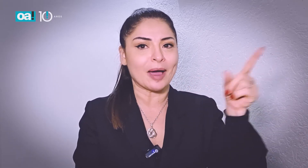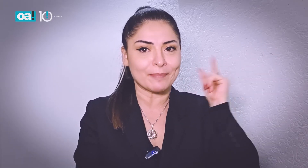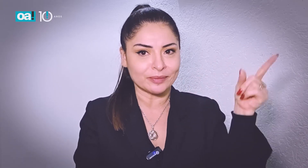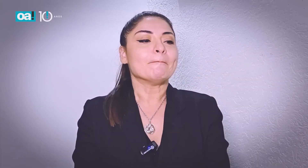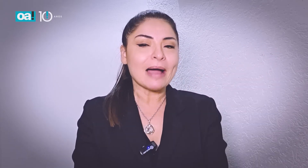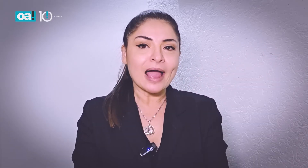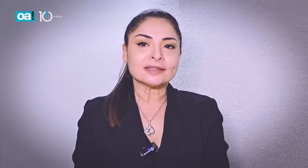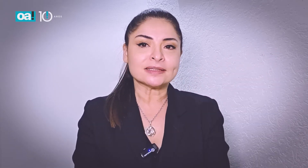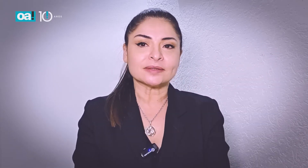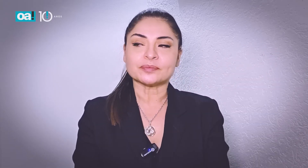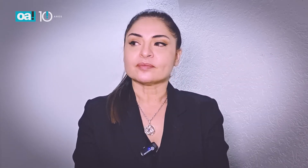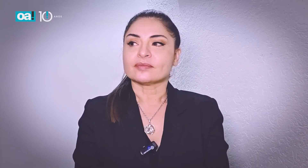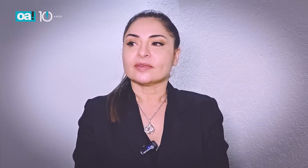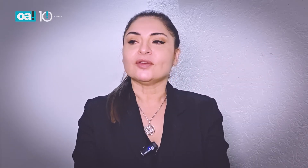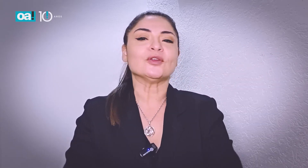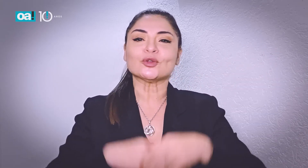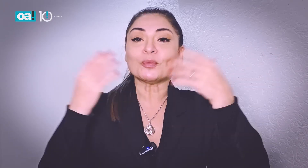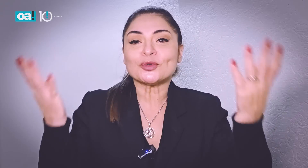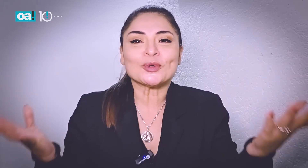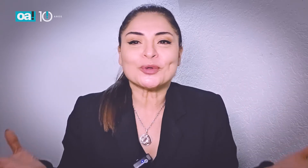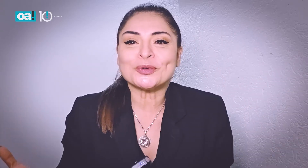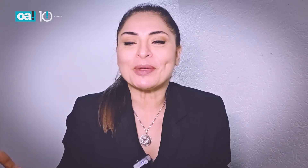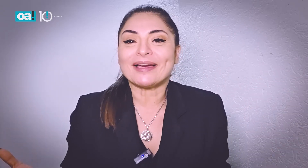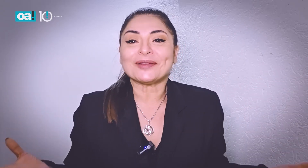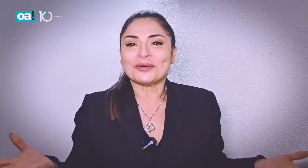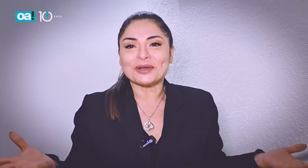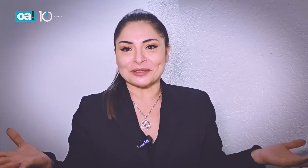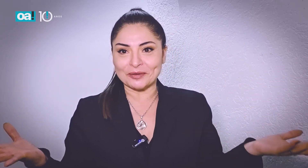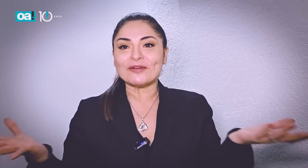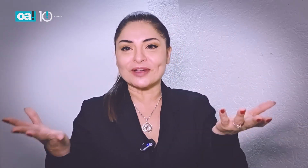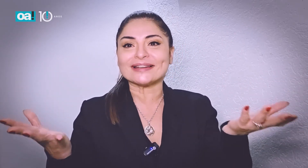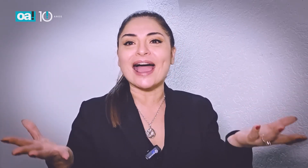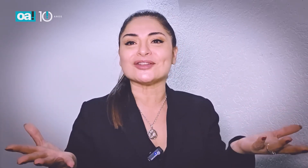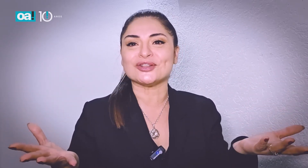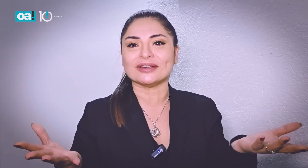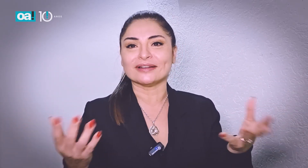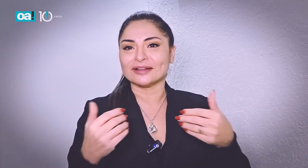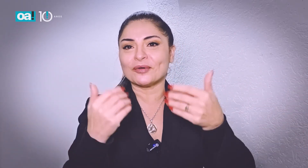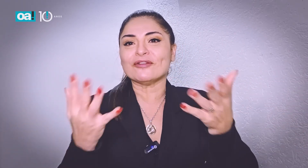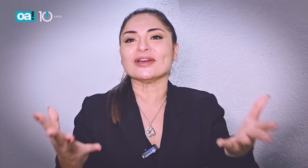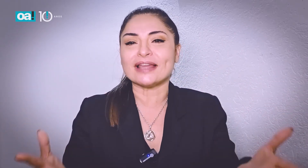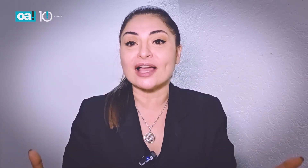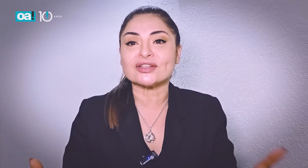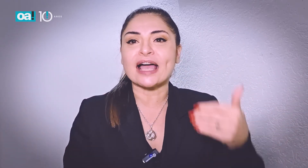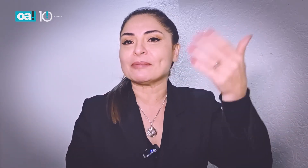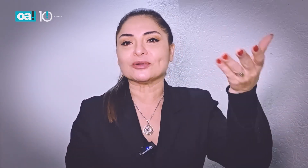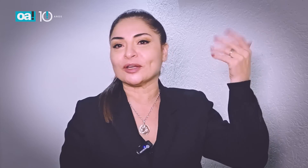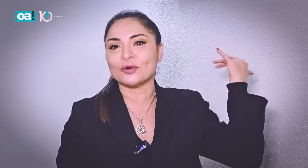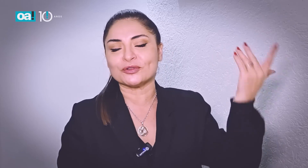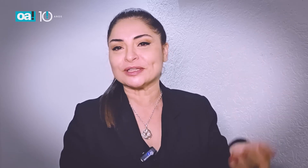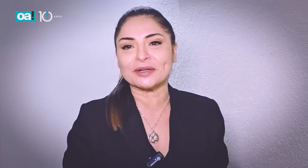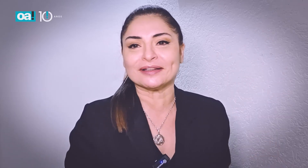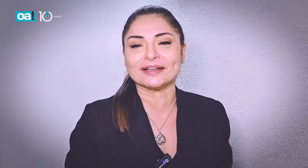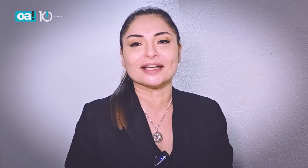do Papa. Mas, enfim, somos todos pecadores, não é verdade? Não é verdade? Sábado